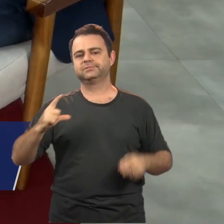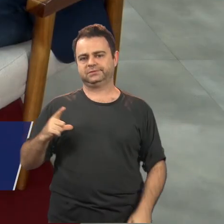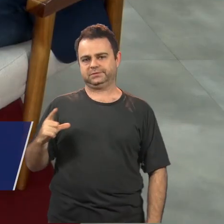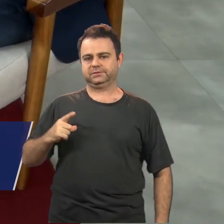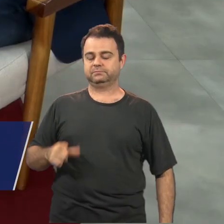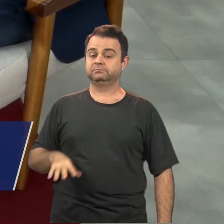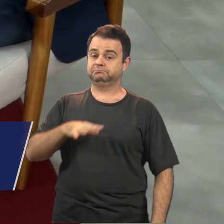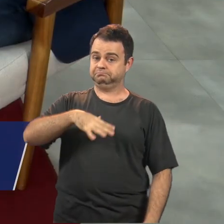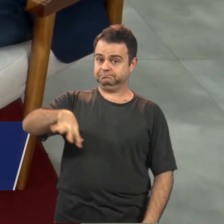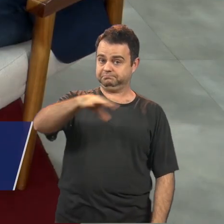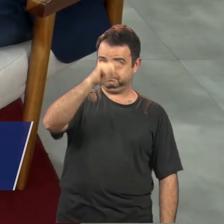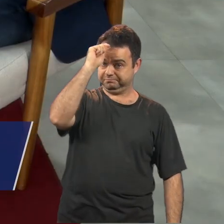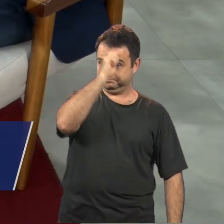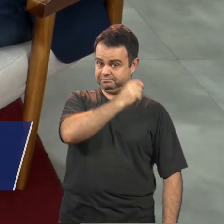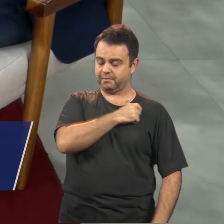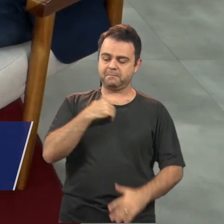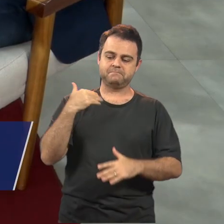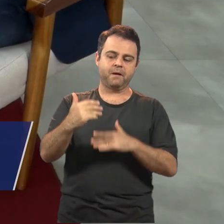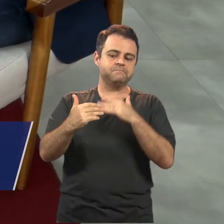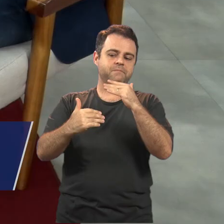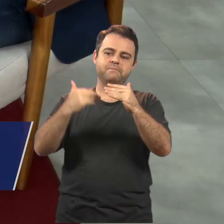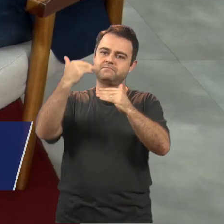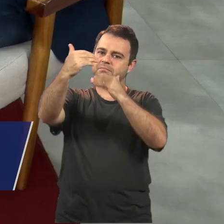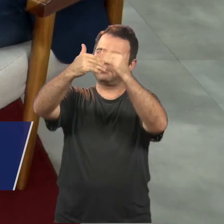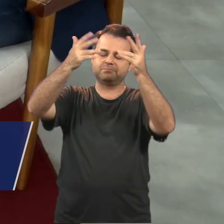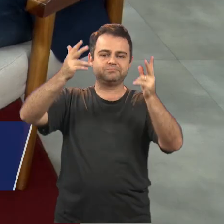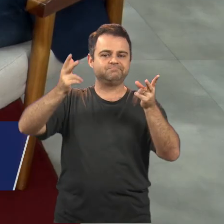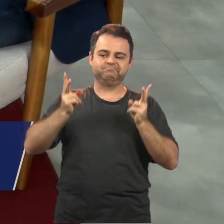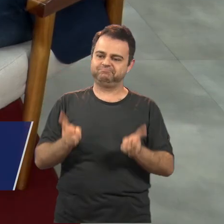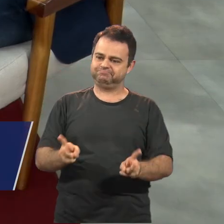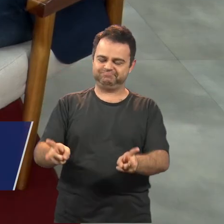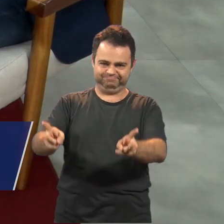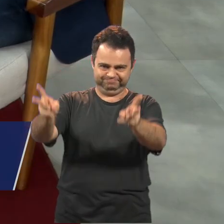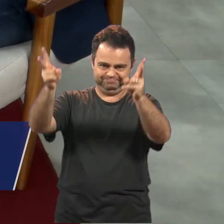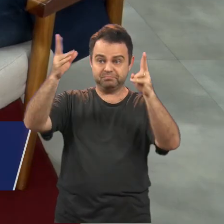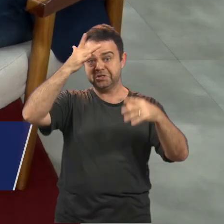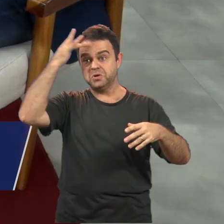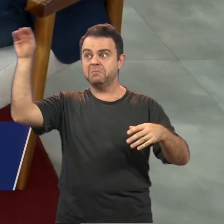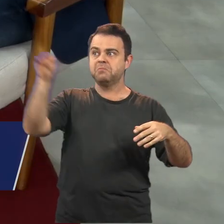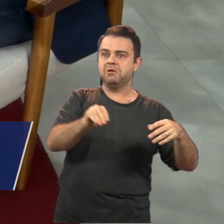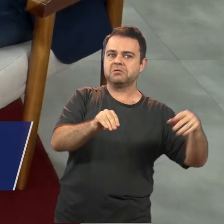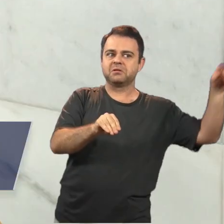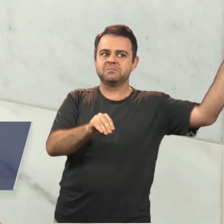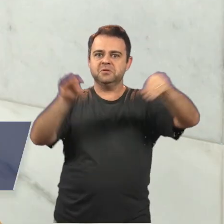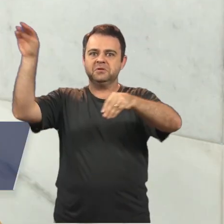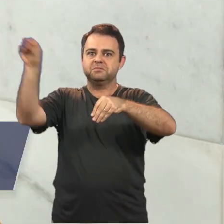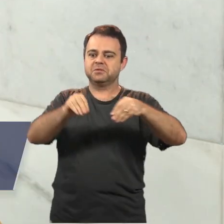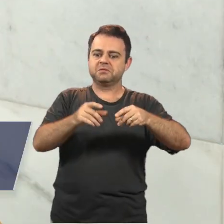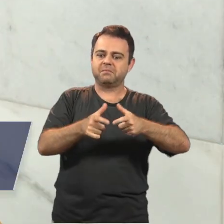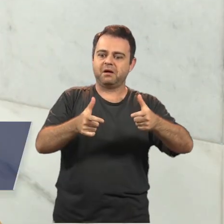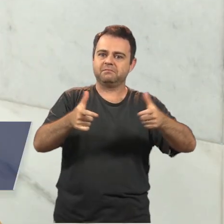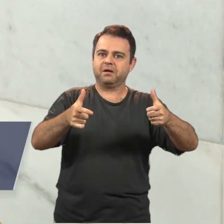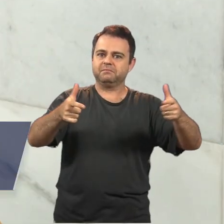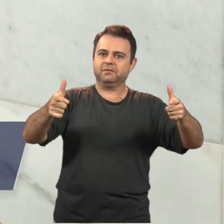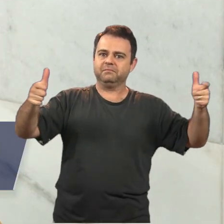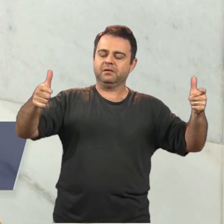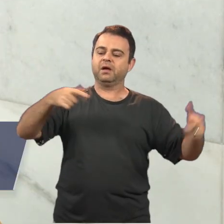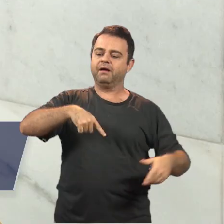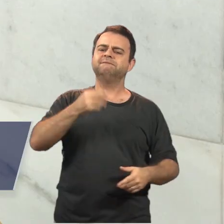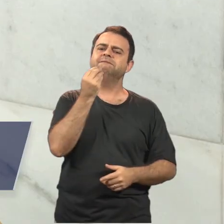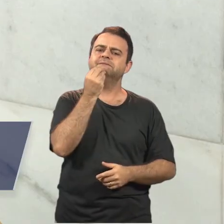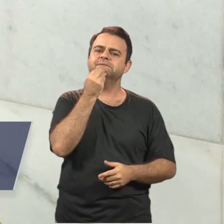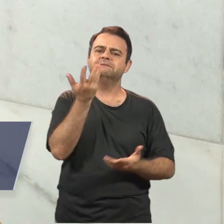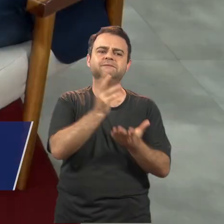também, né? Mais habitantes chegando até aqui, por ser um local com muitas oportunidades mesmo, né? E vamos enfrentar novos problemas com